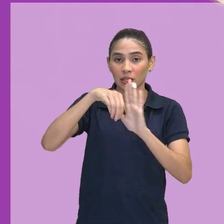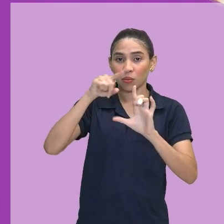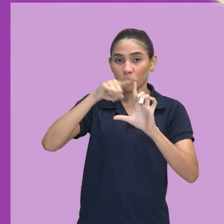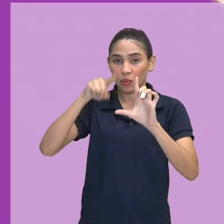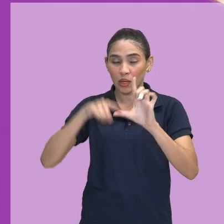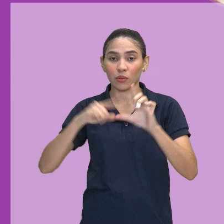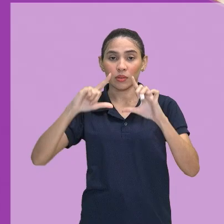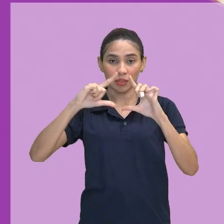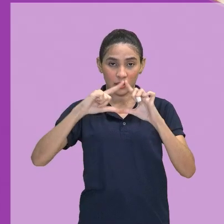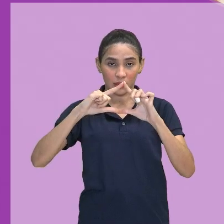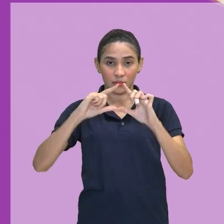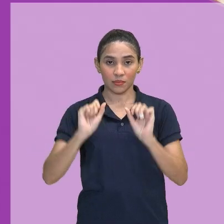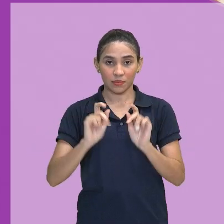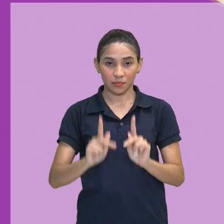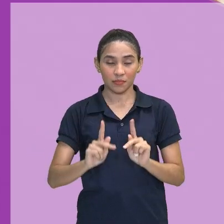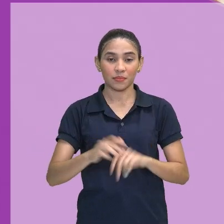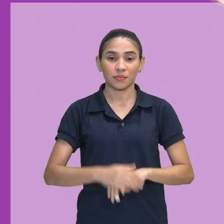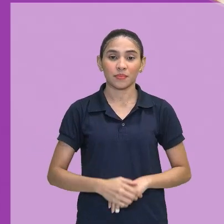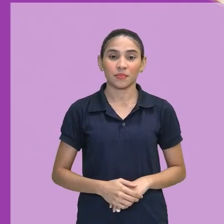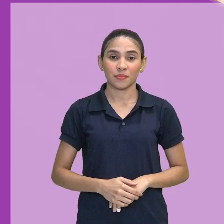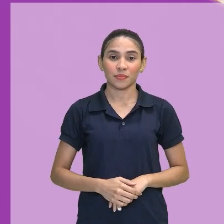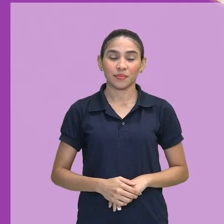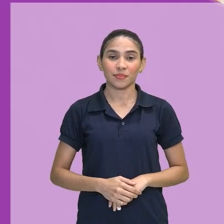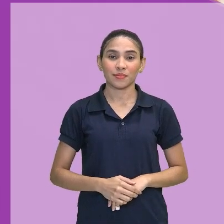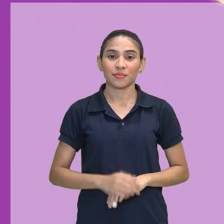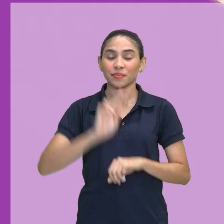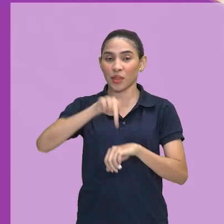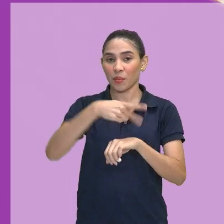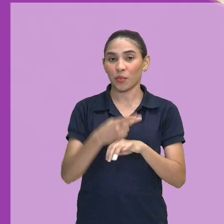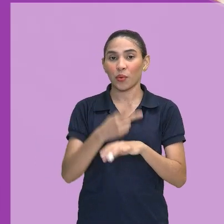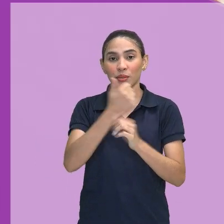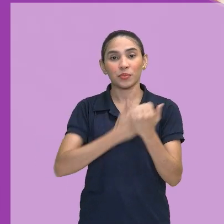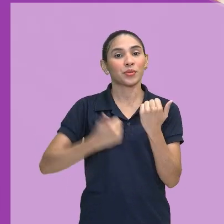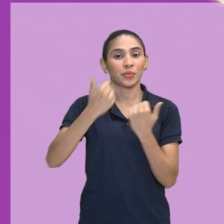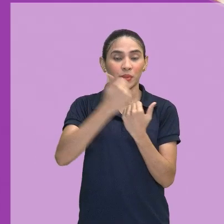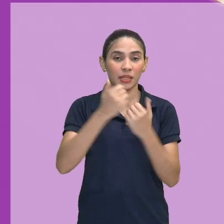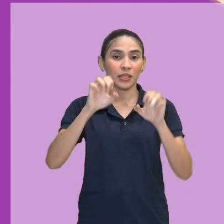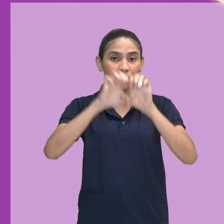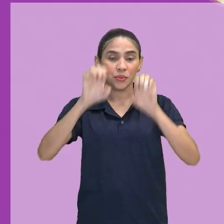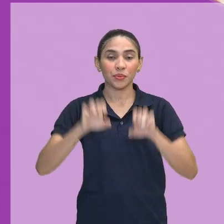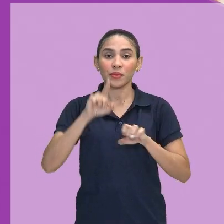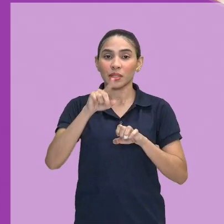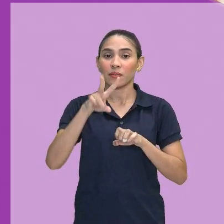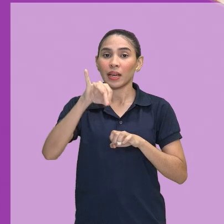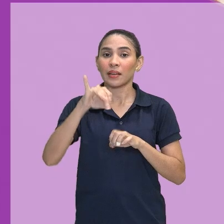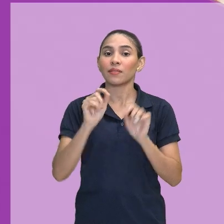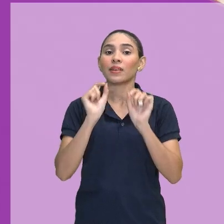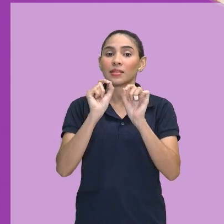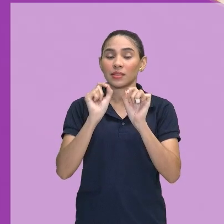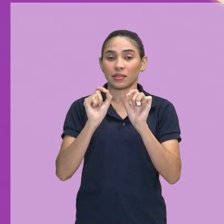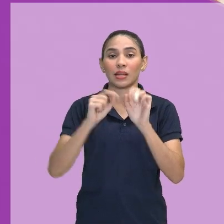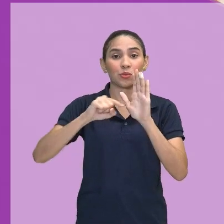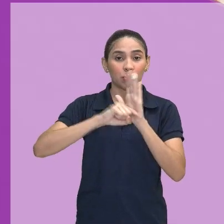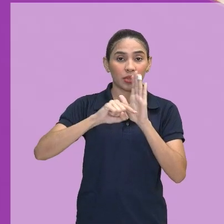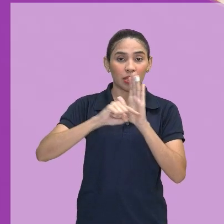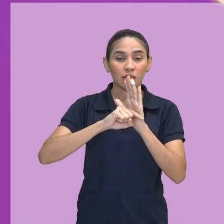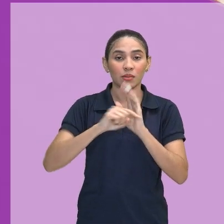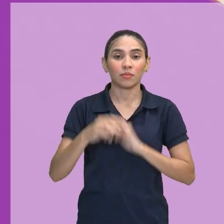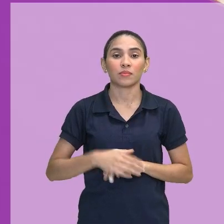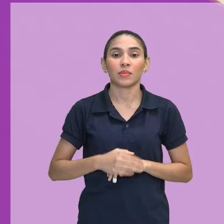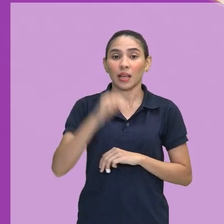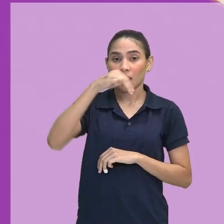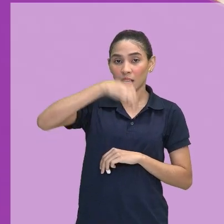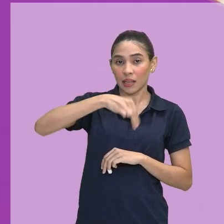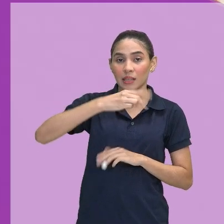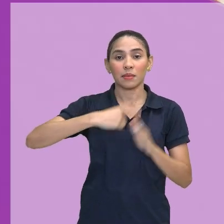um triângulo. Beleza? Após fazer a substituição, você vai fazer a subtração. O valor de